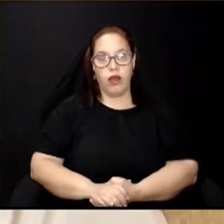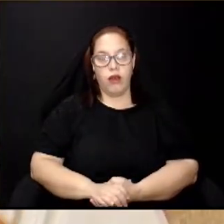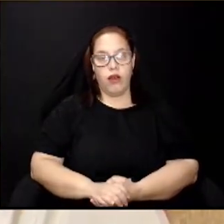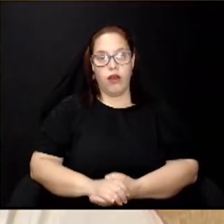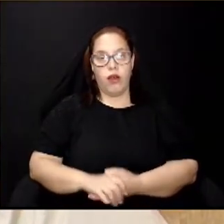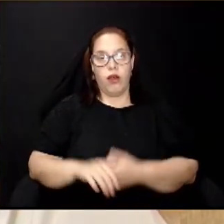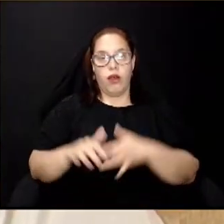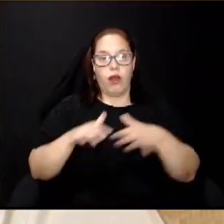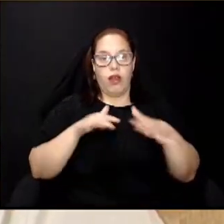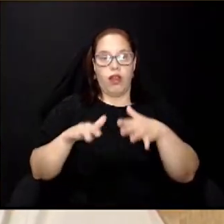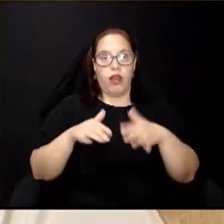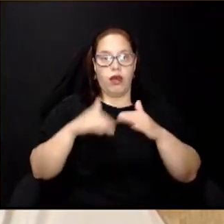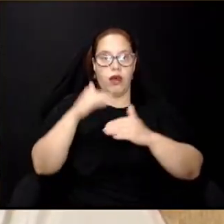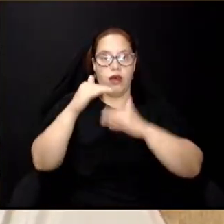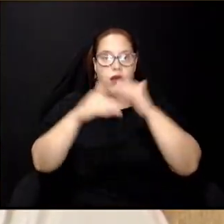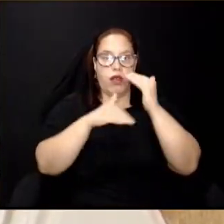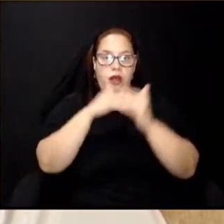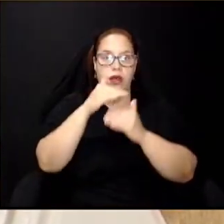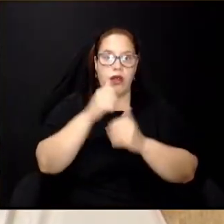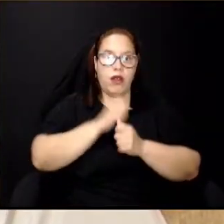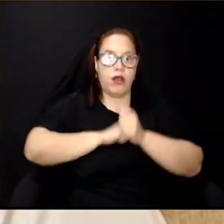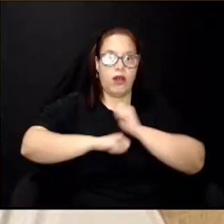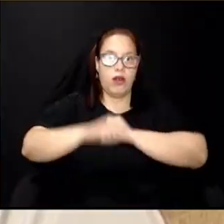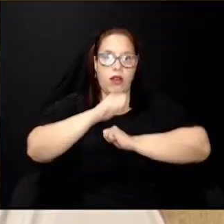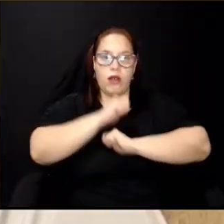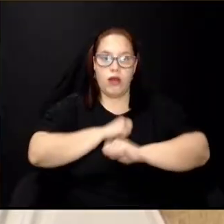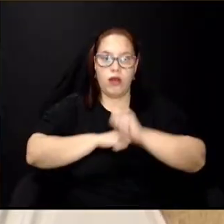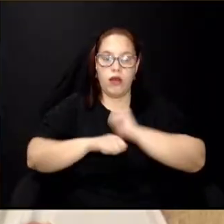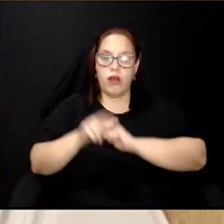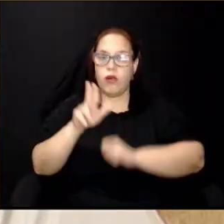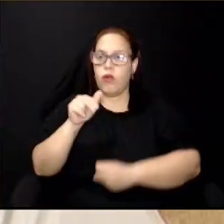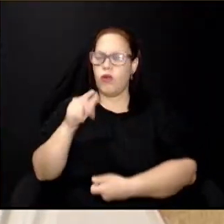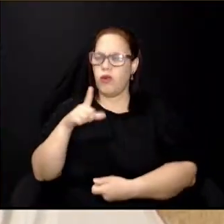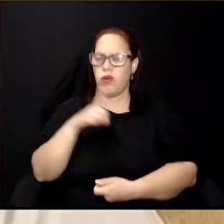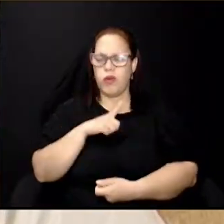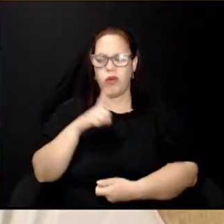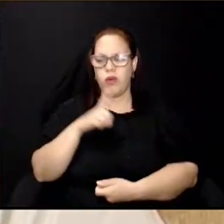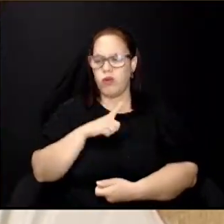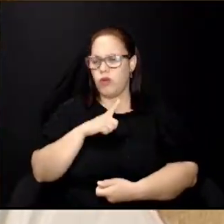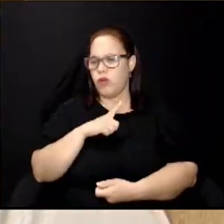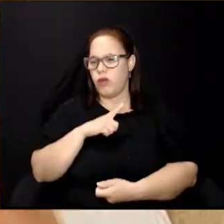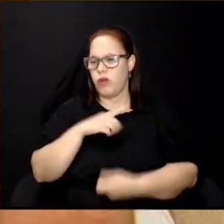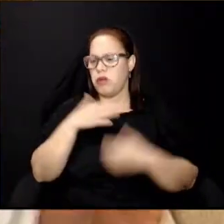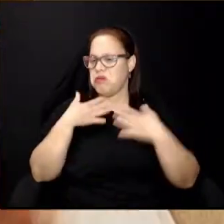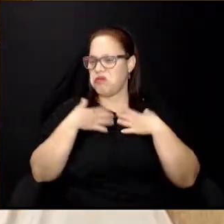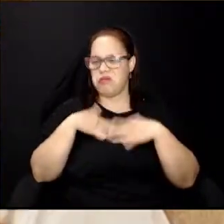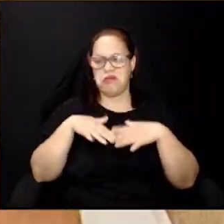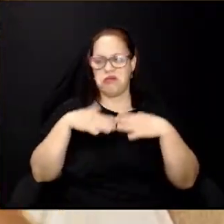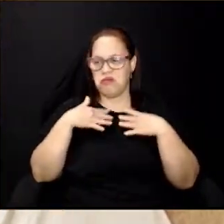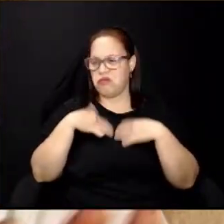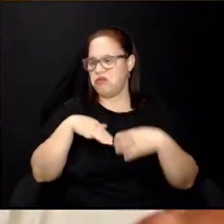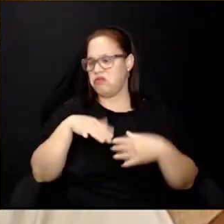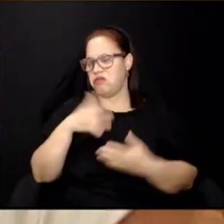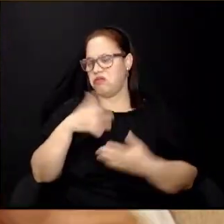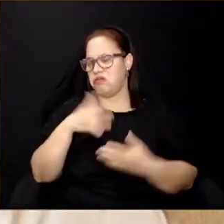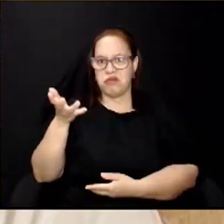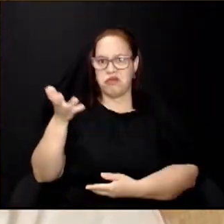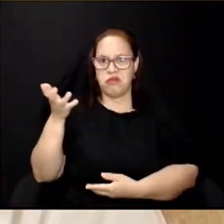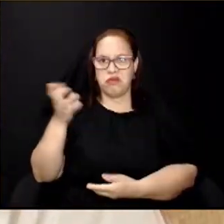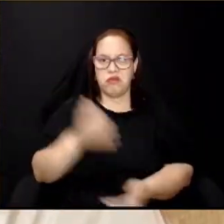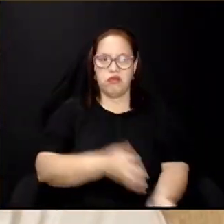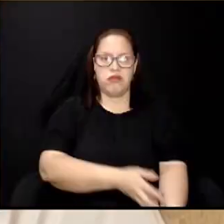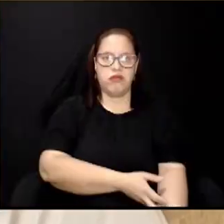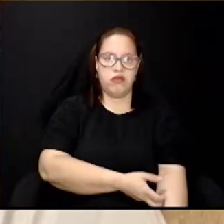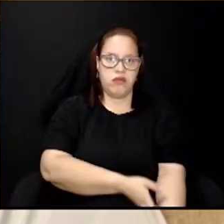fui desenvolvendo uma ansiedade, uma coisa que eu nunca tive, né? Eu sempre fui uma pessoa muito tranquila, né?